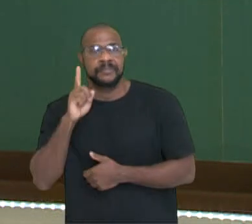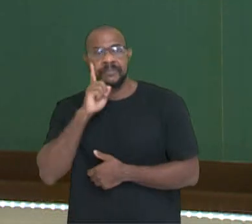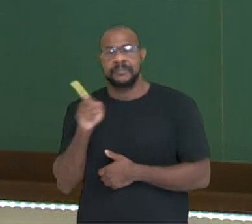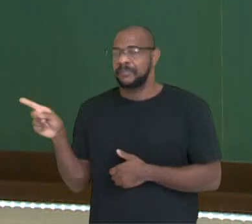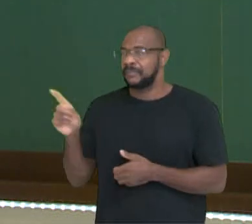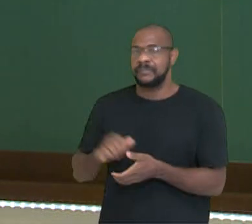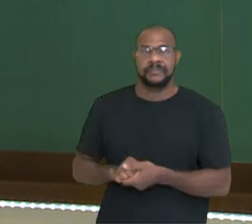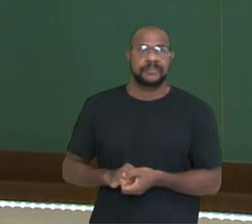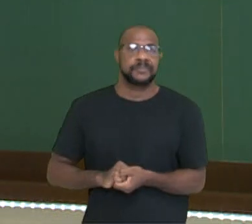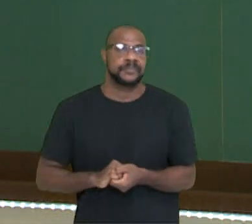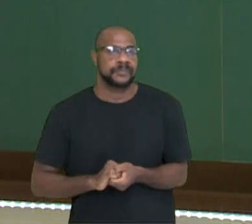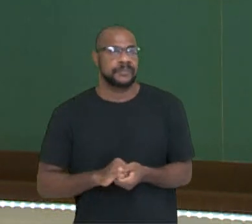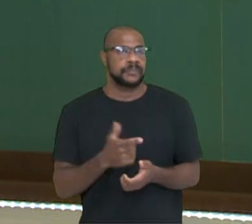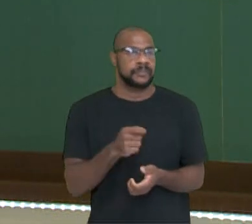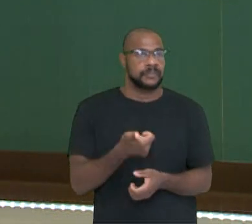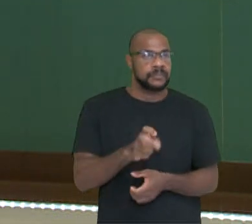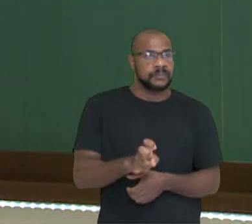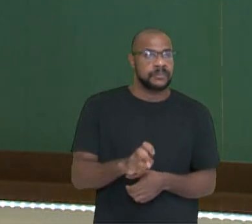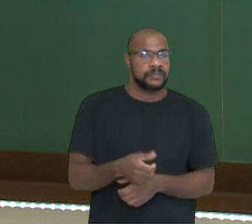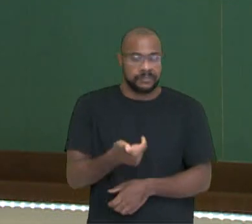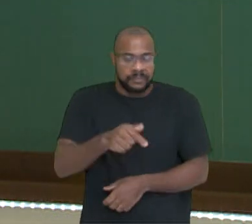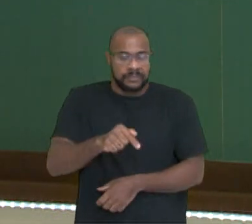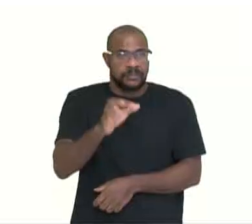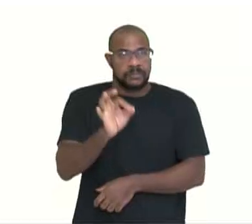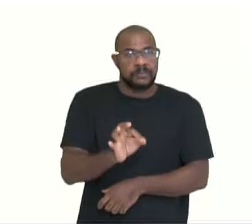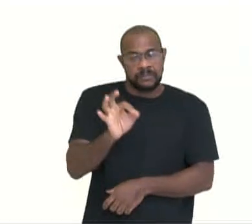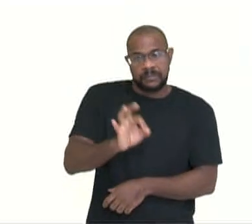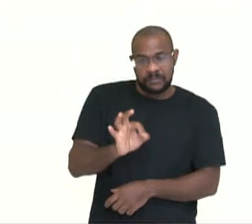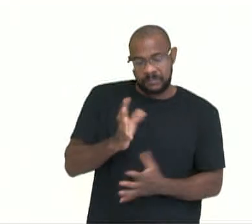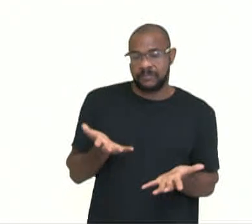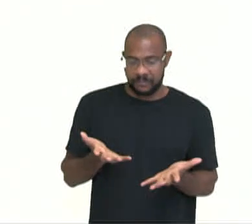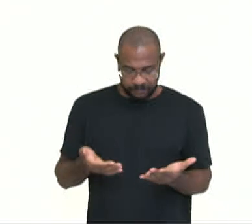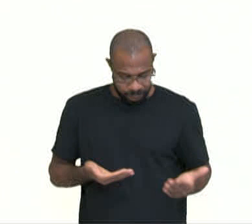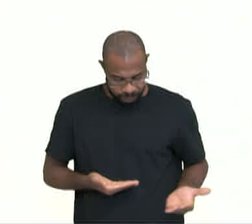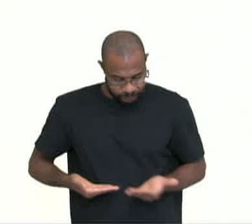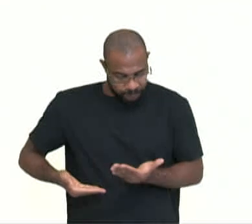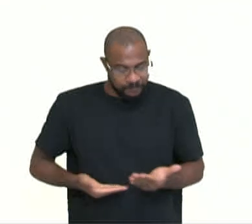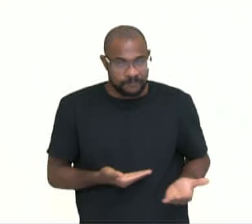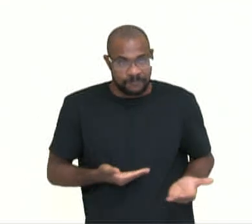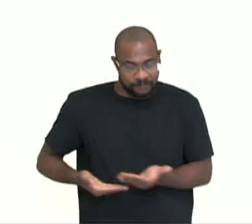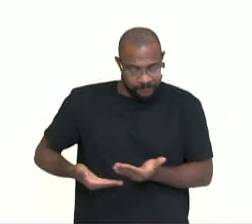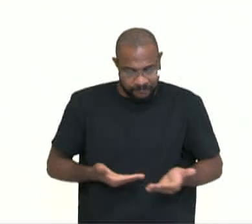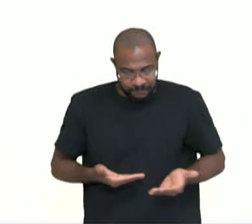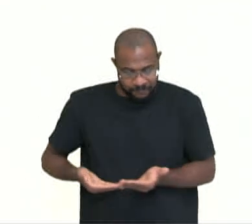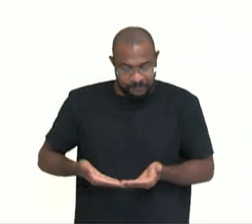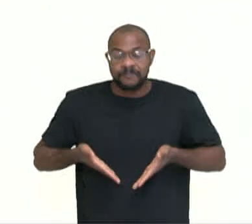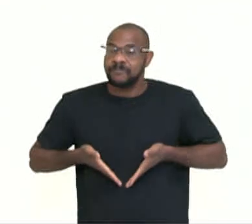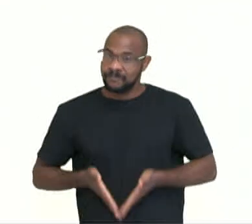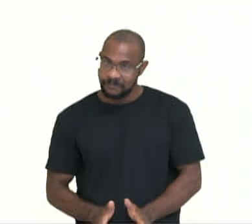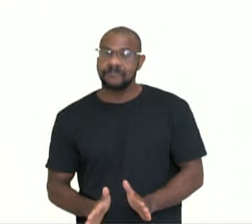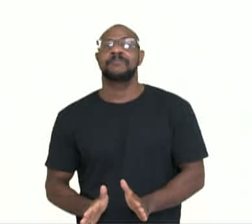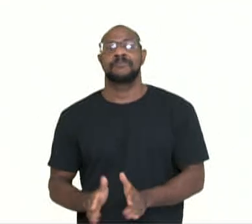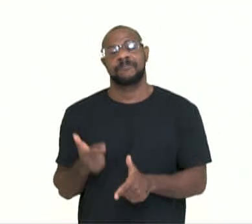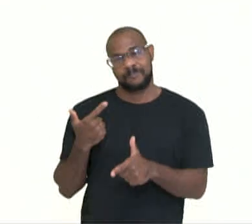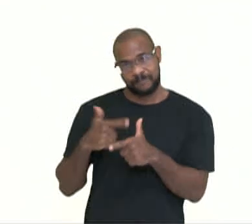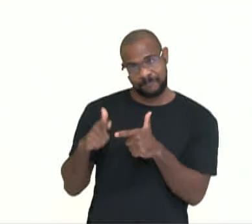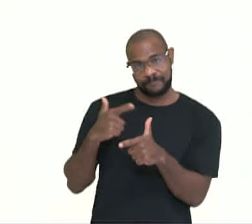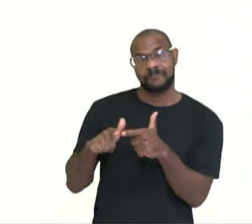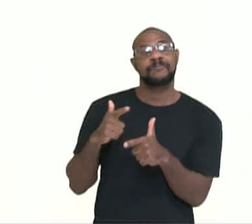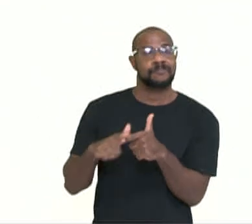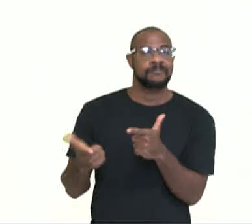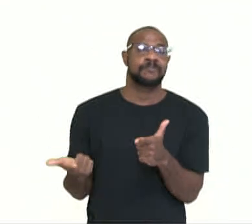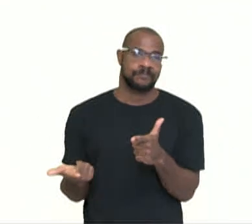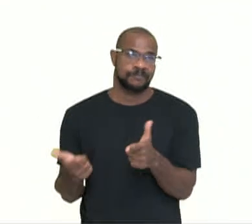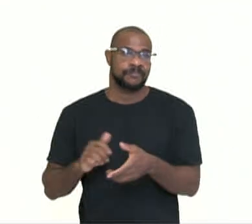dessas crianças nasceram aqui em 2015. E teve um boom no ano seguinte, ó, em 2016. 56% dessas crianças